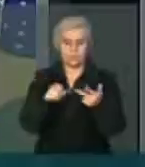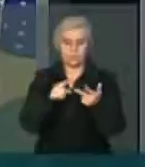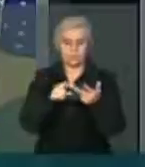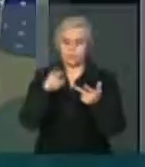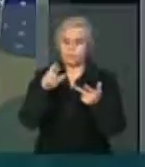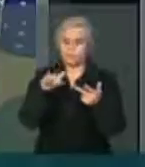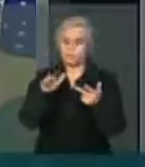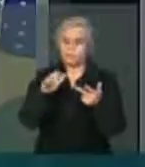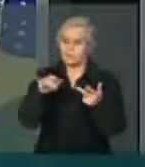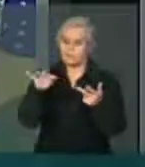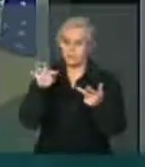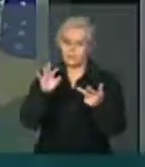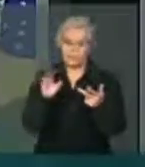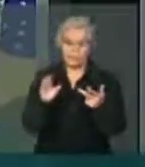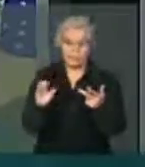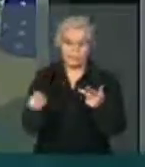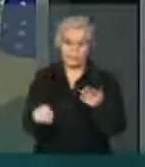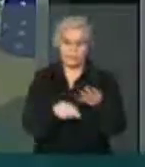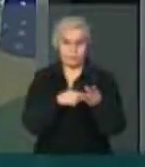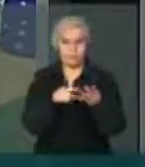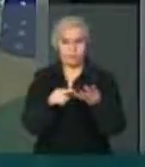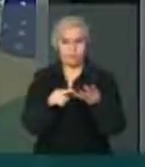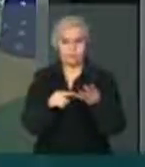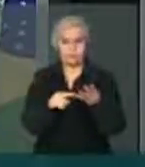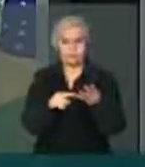Renato Acha,